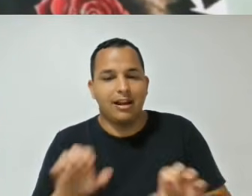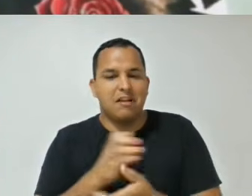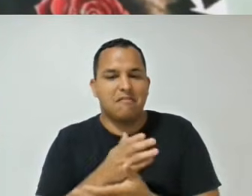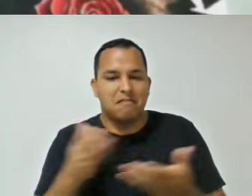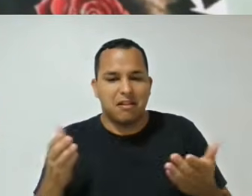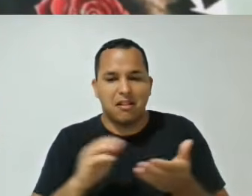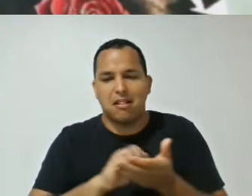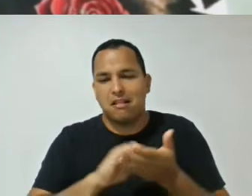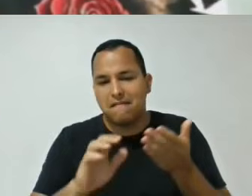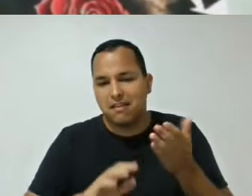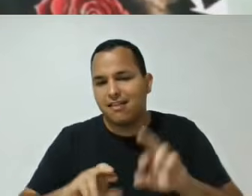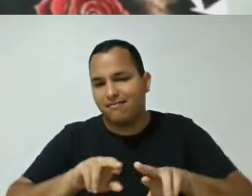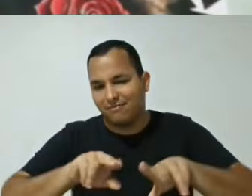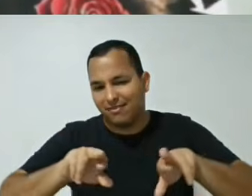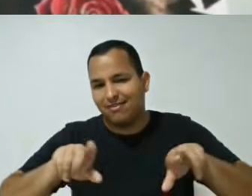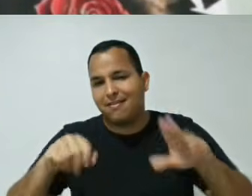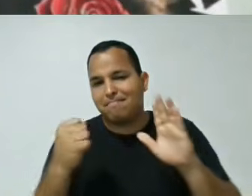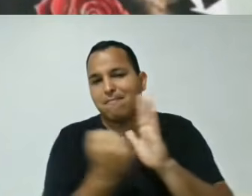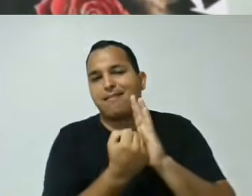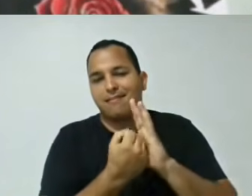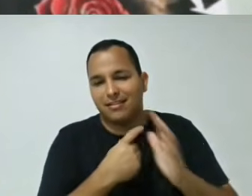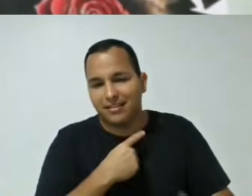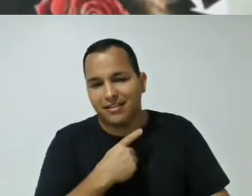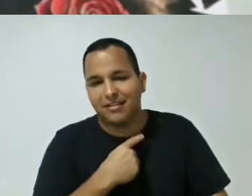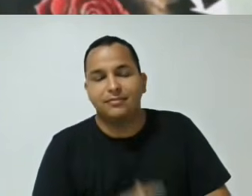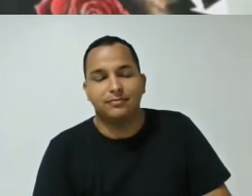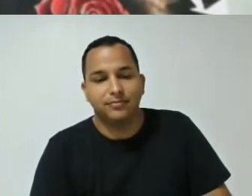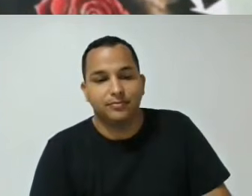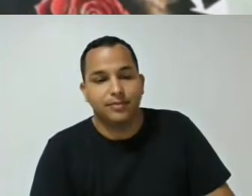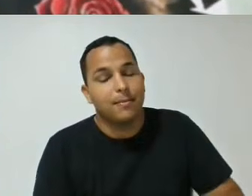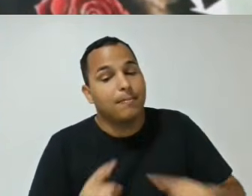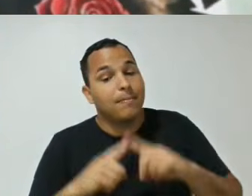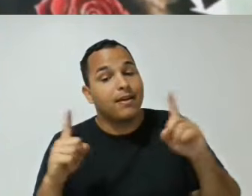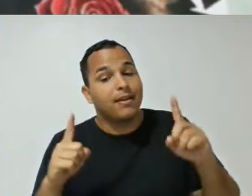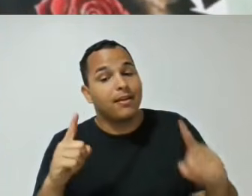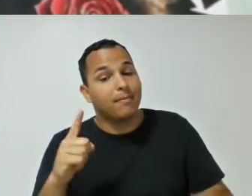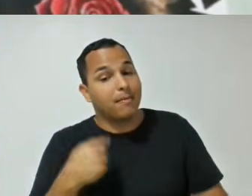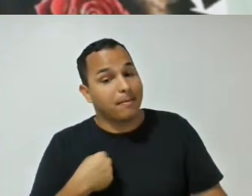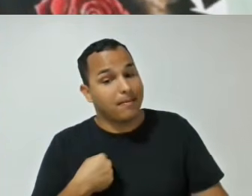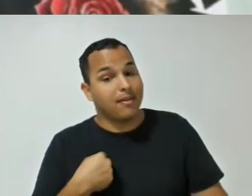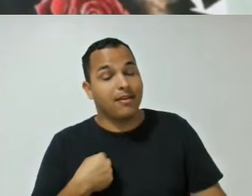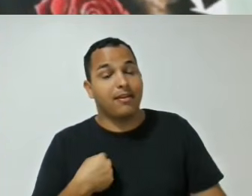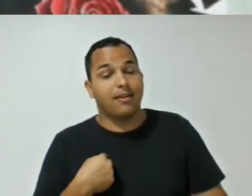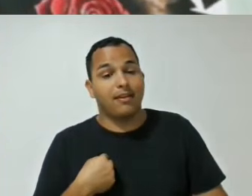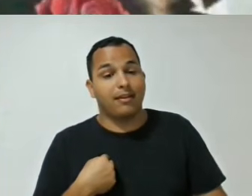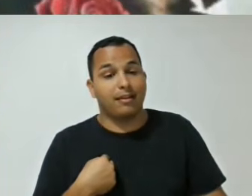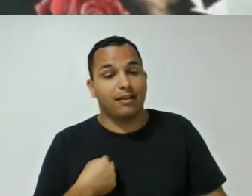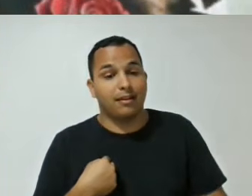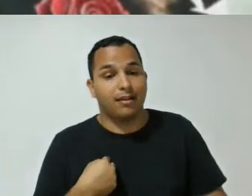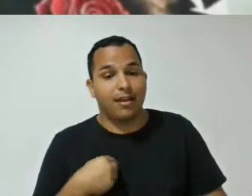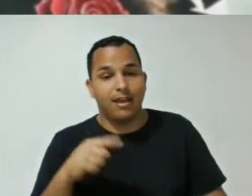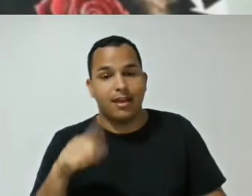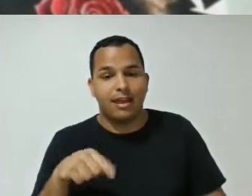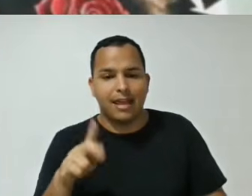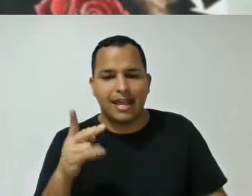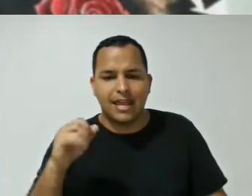atividades marcantes, né, que me Ah, marcaram, né? Mas para mim foi o Uivos na Noite. Eu acho